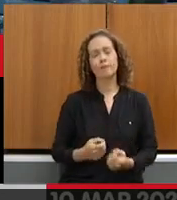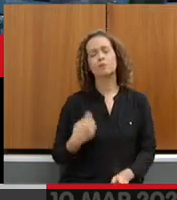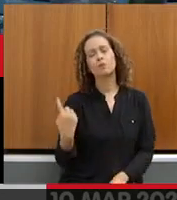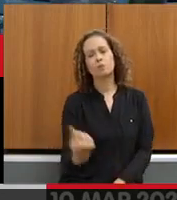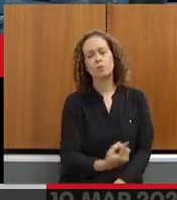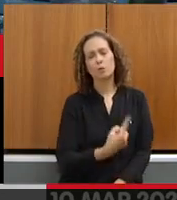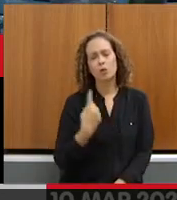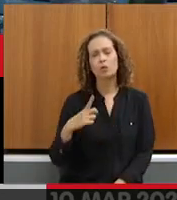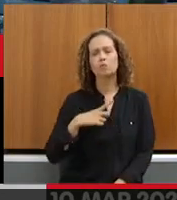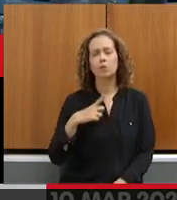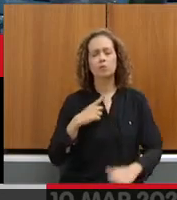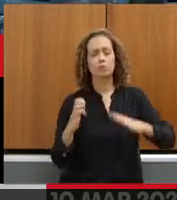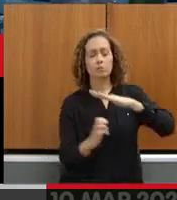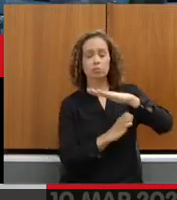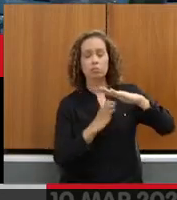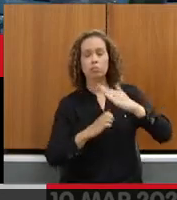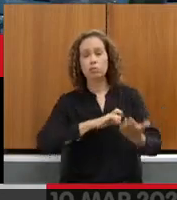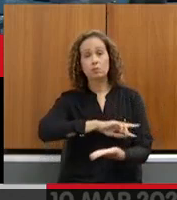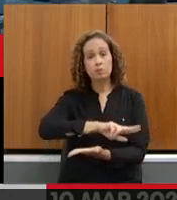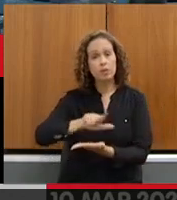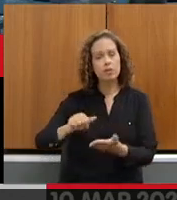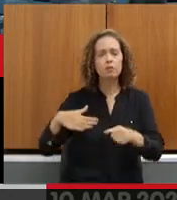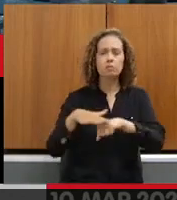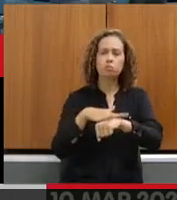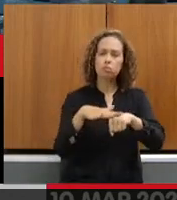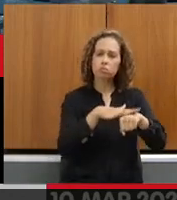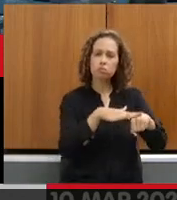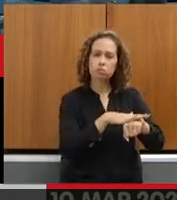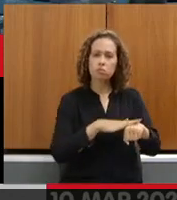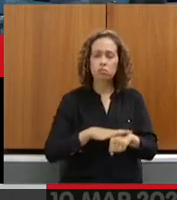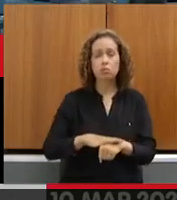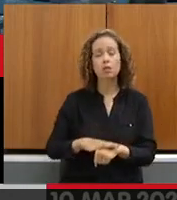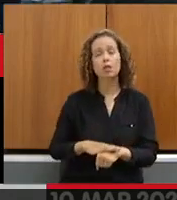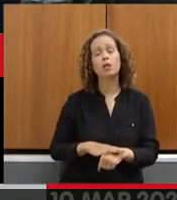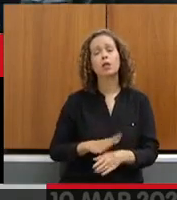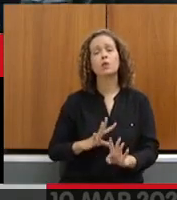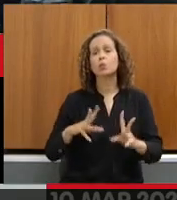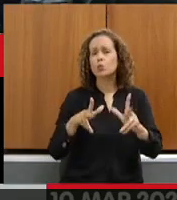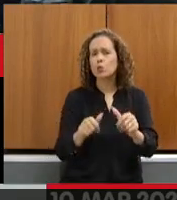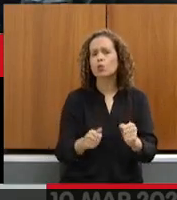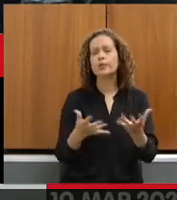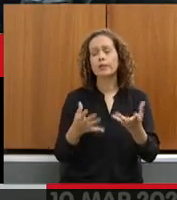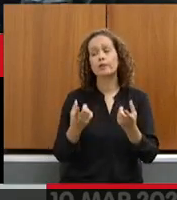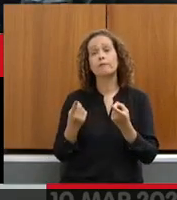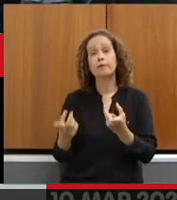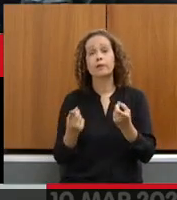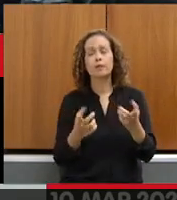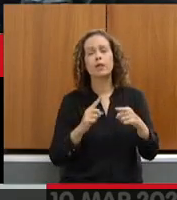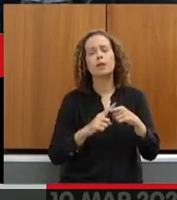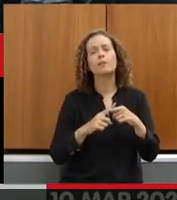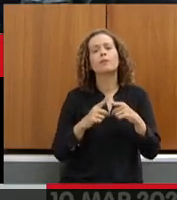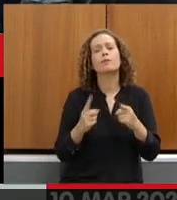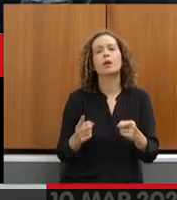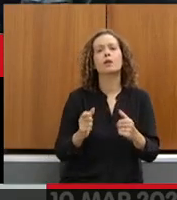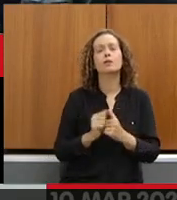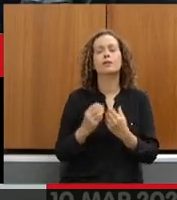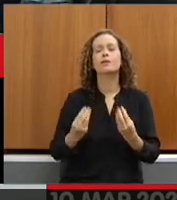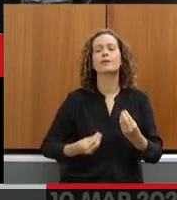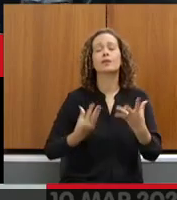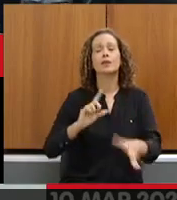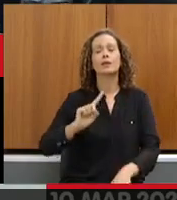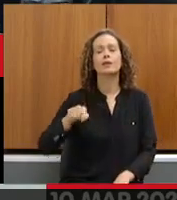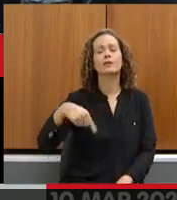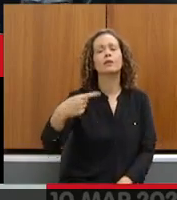todas as empresas que nós conversamos todas elas se dispõe a vender mas todas elas se dispõe entregar depois que entregar para